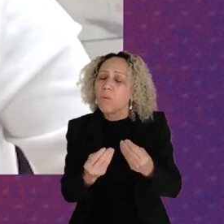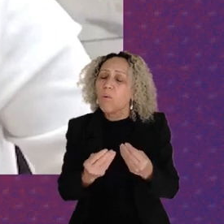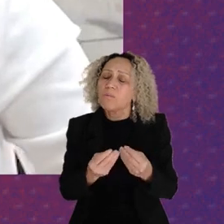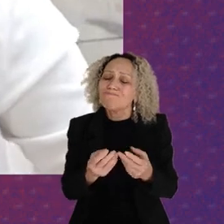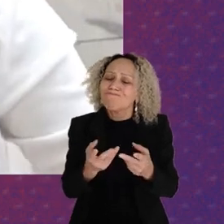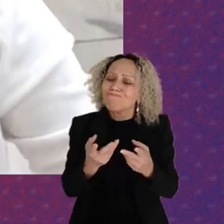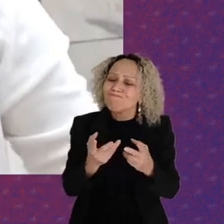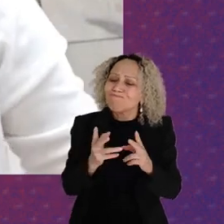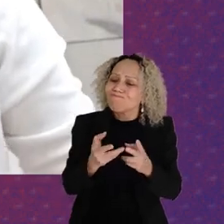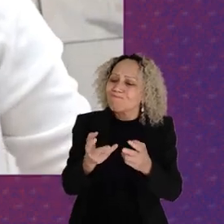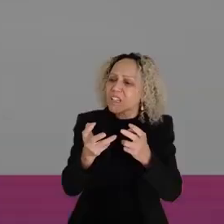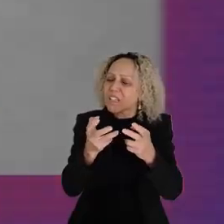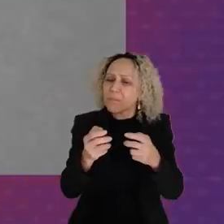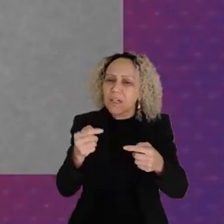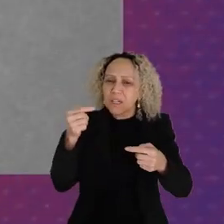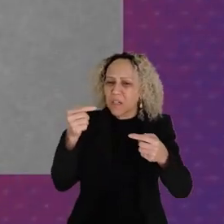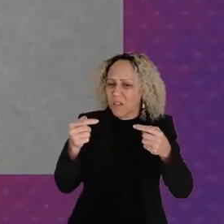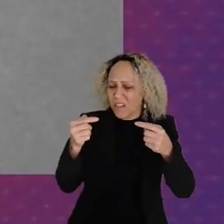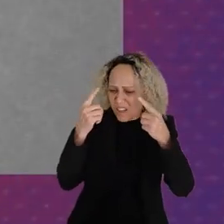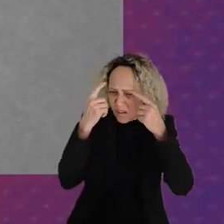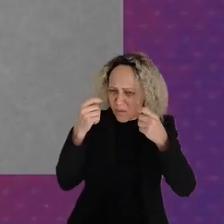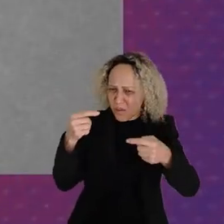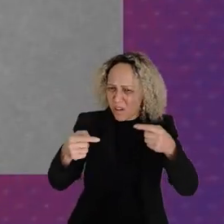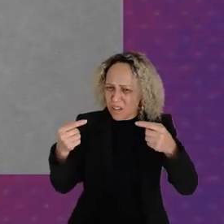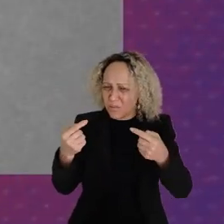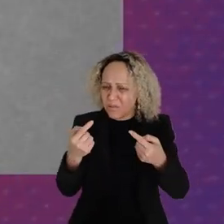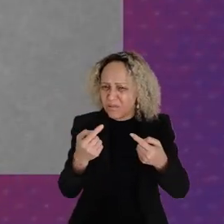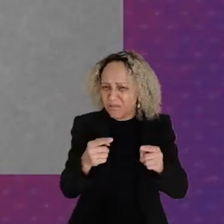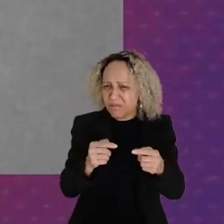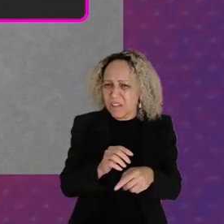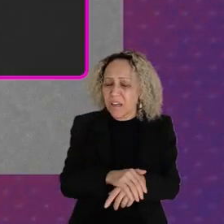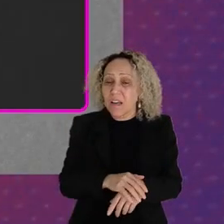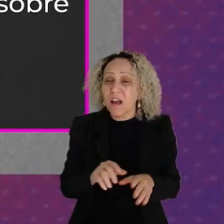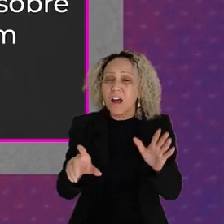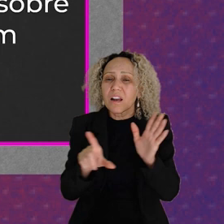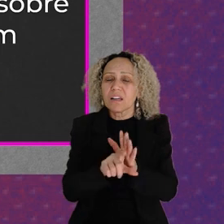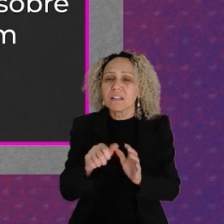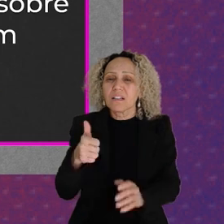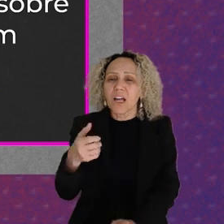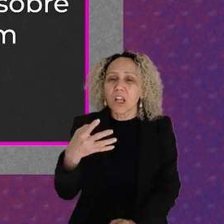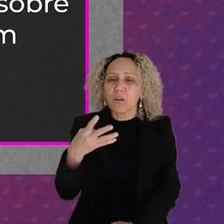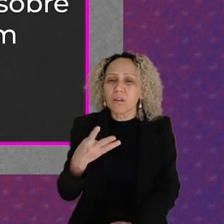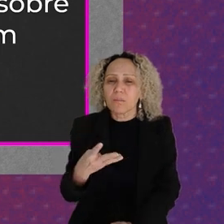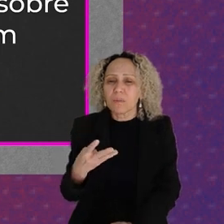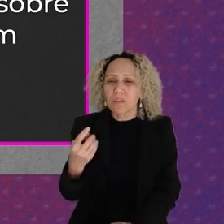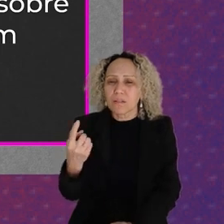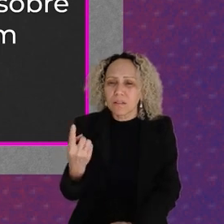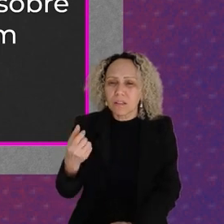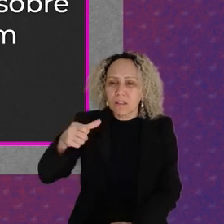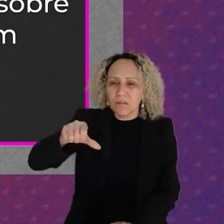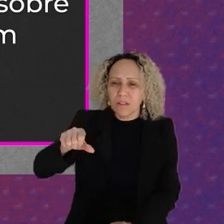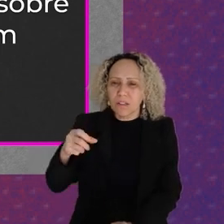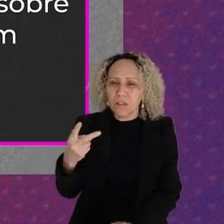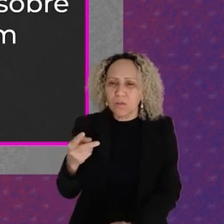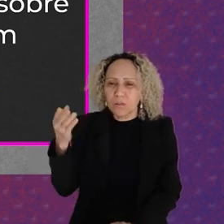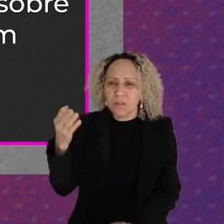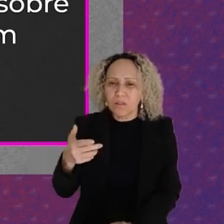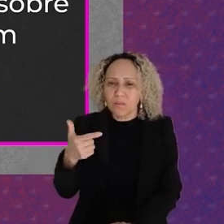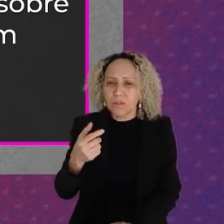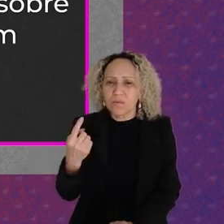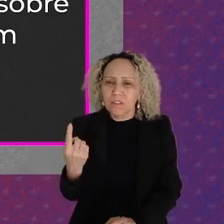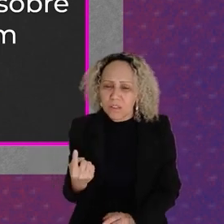violência como um crime, né? A Lei 14.192 de 2021 estabelece normas para